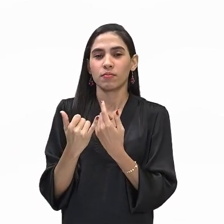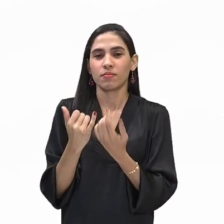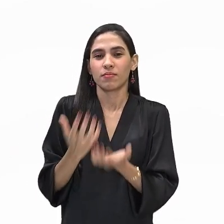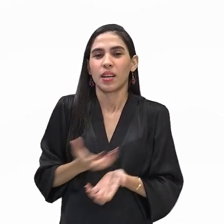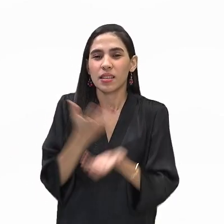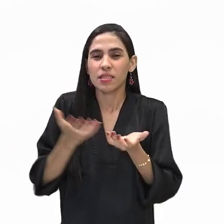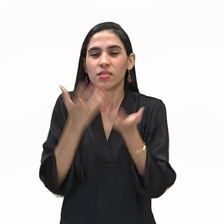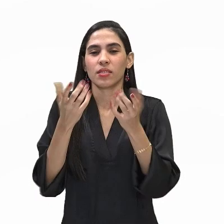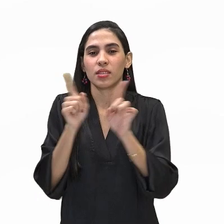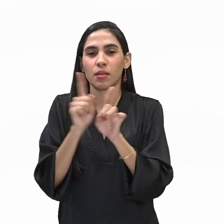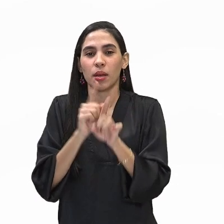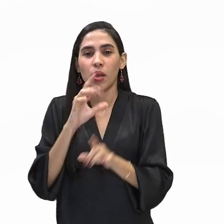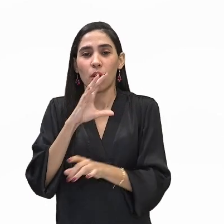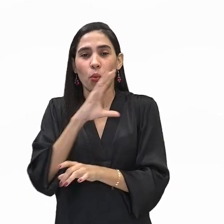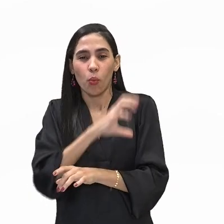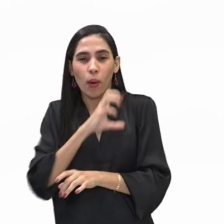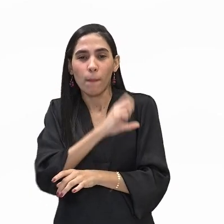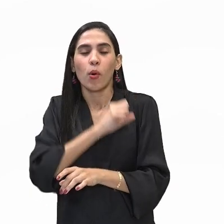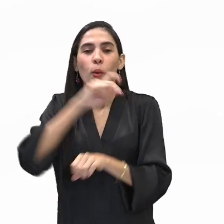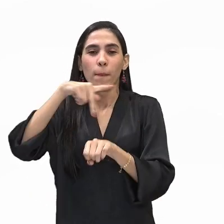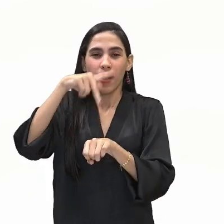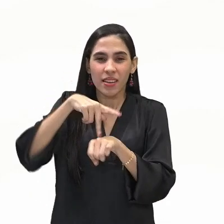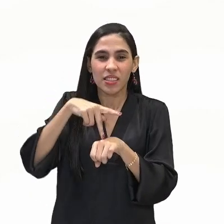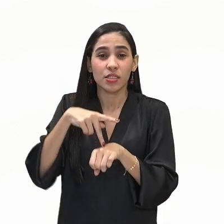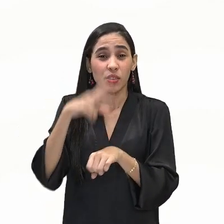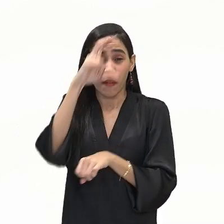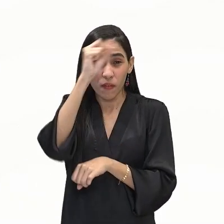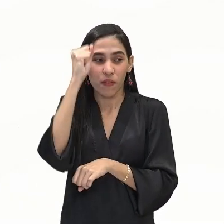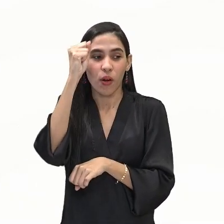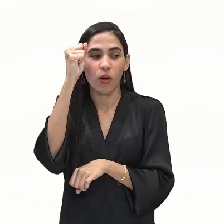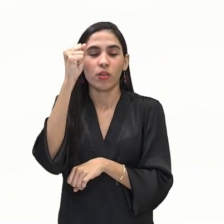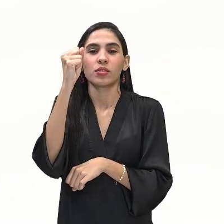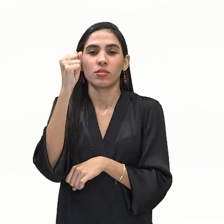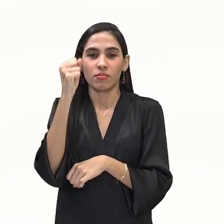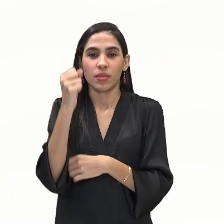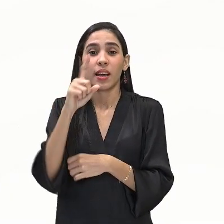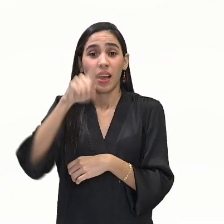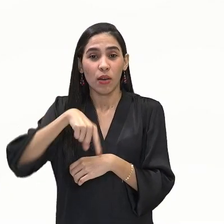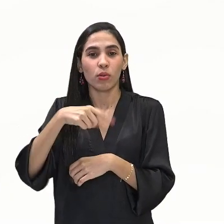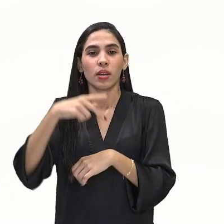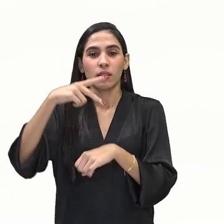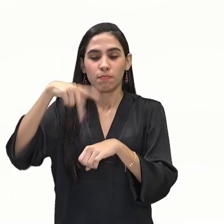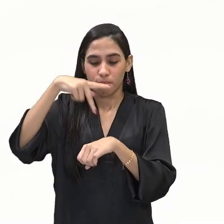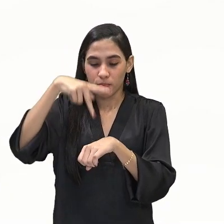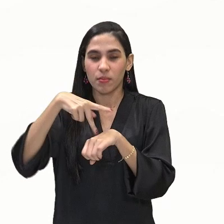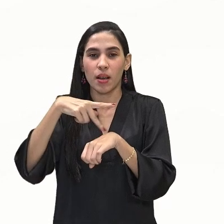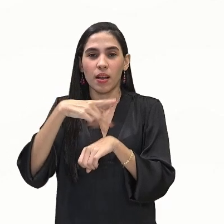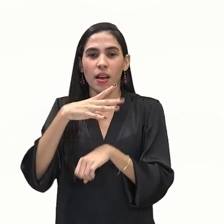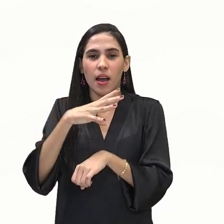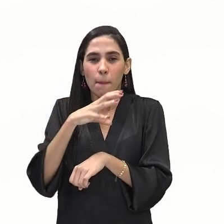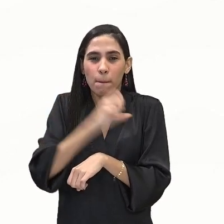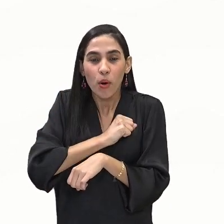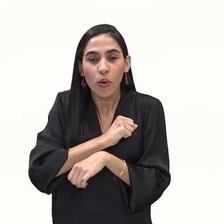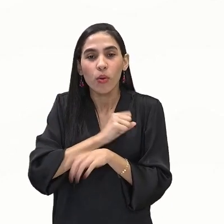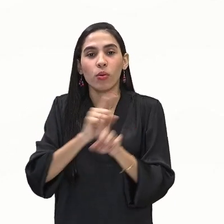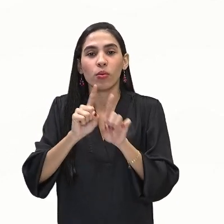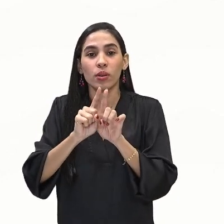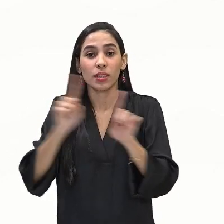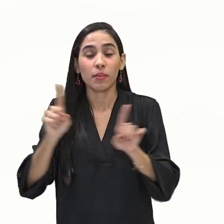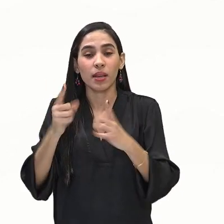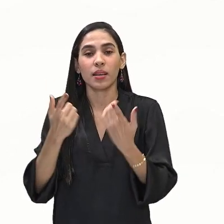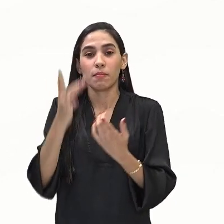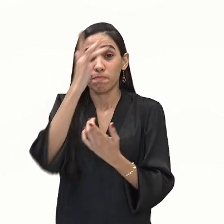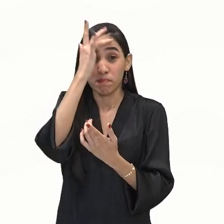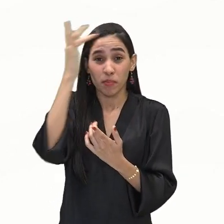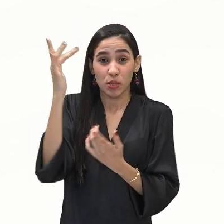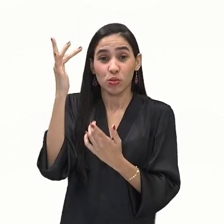o amor pela pátria. É esse nacionalismo e a criação de um herói